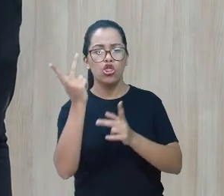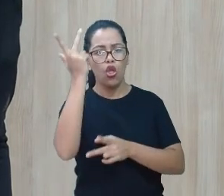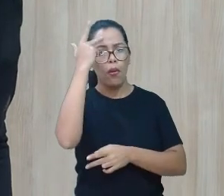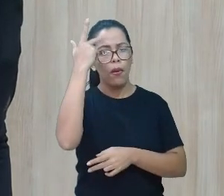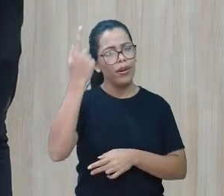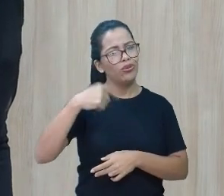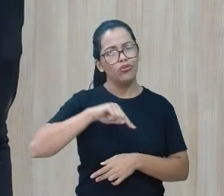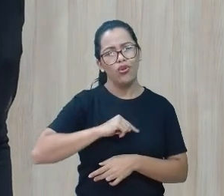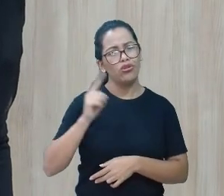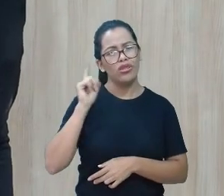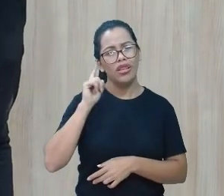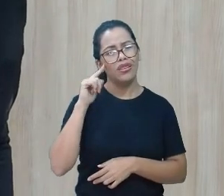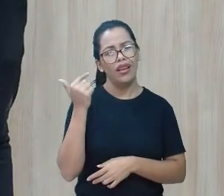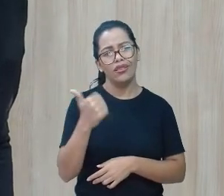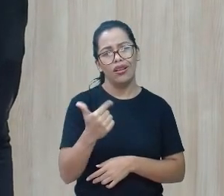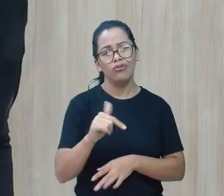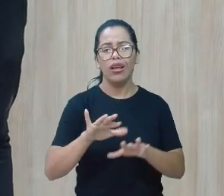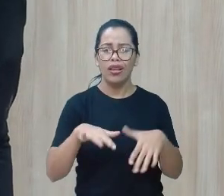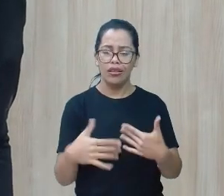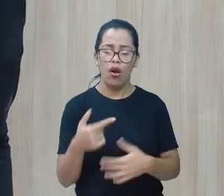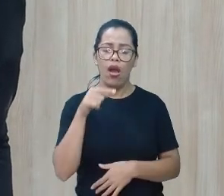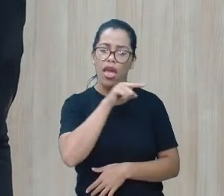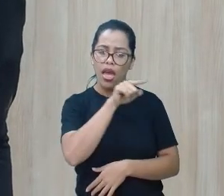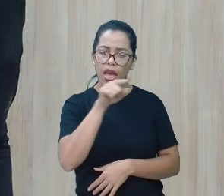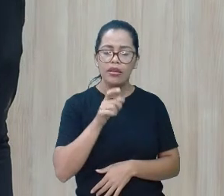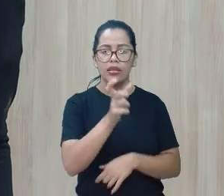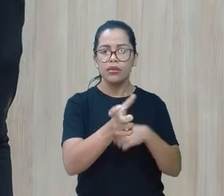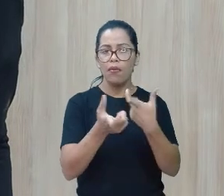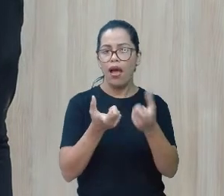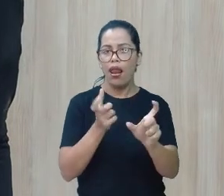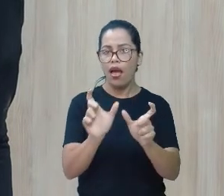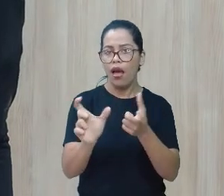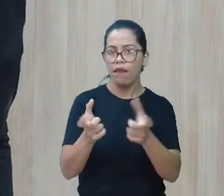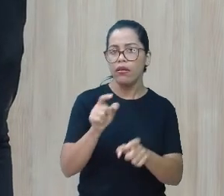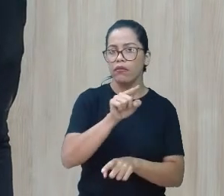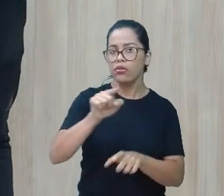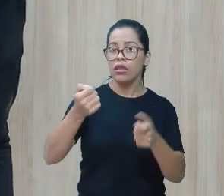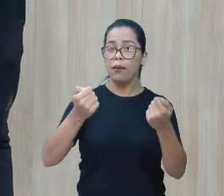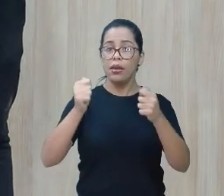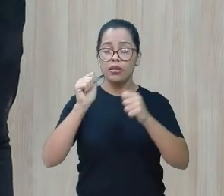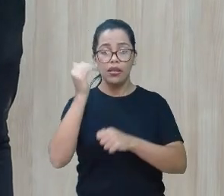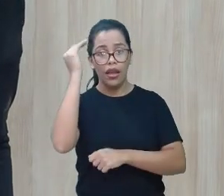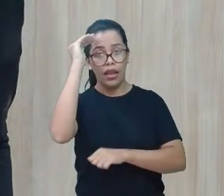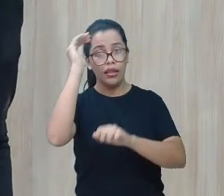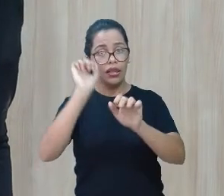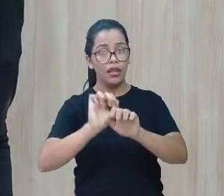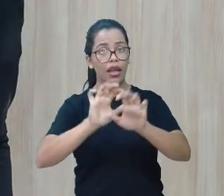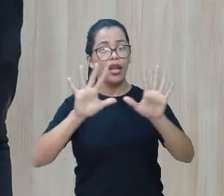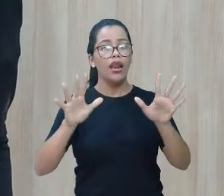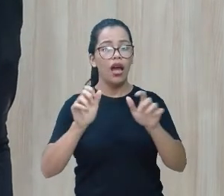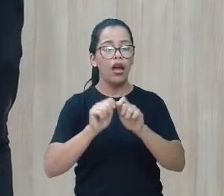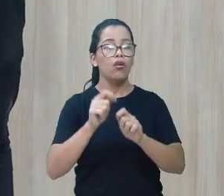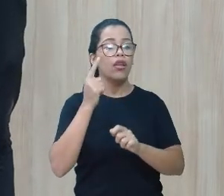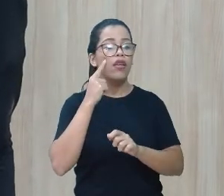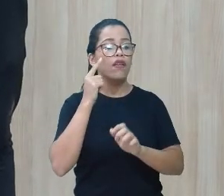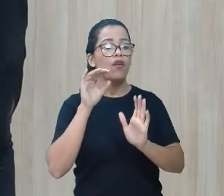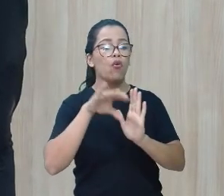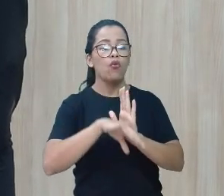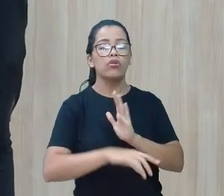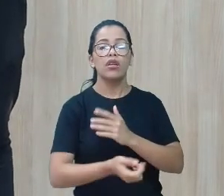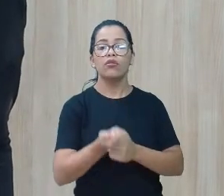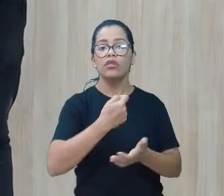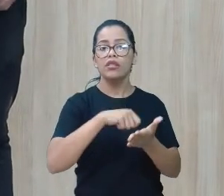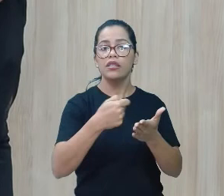nosso dia a dia, são esses que você precisa entender, certo? E conceituar, como o Tiago falou, com suas próprias